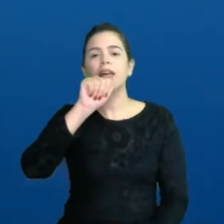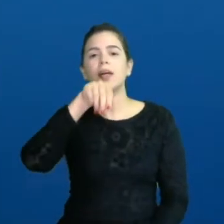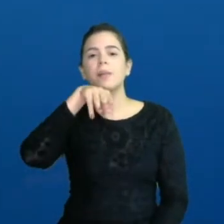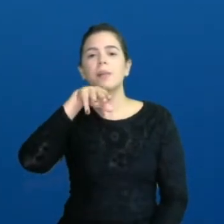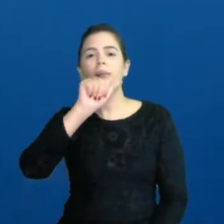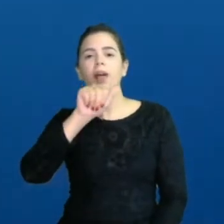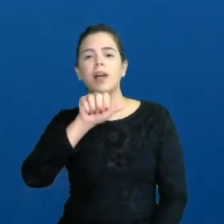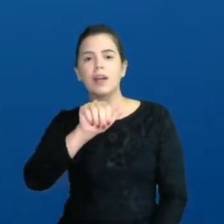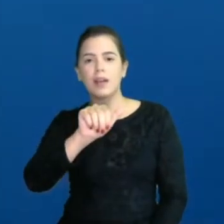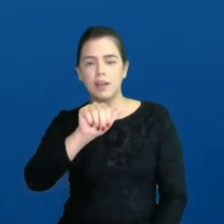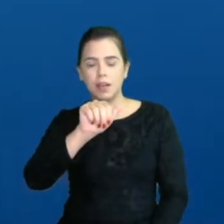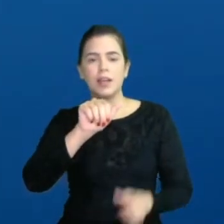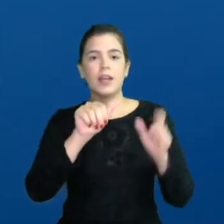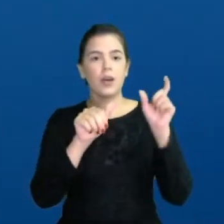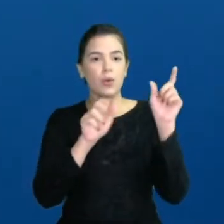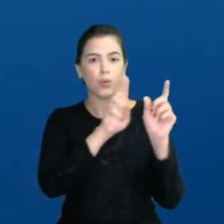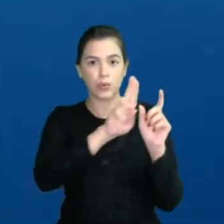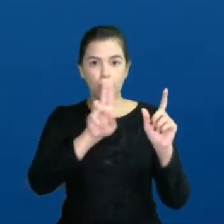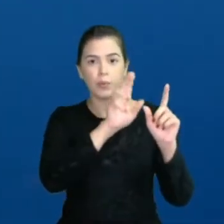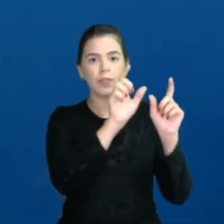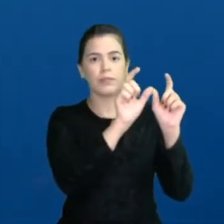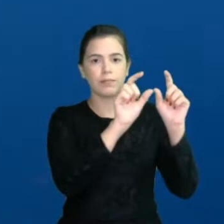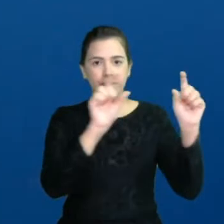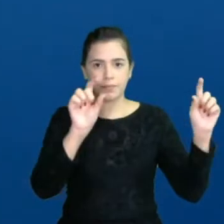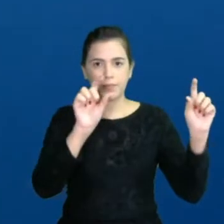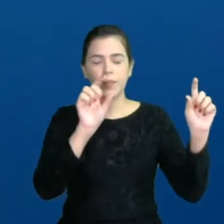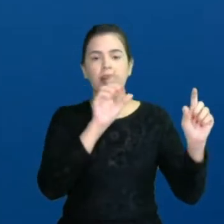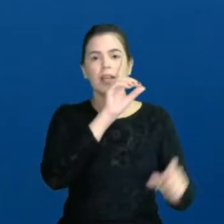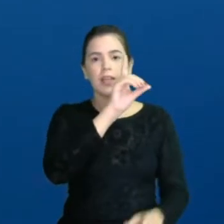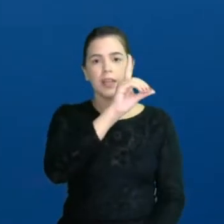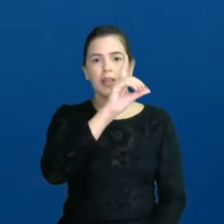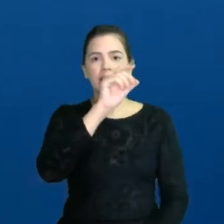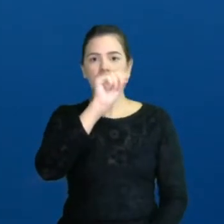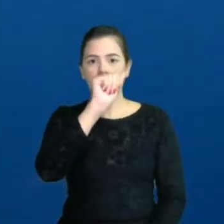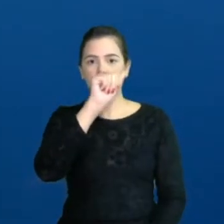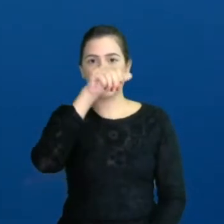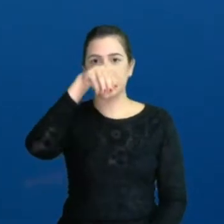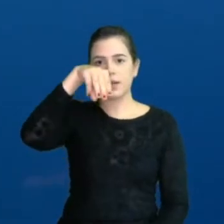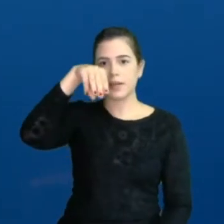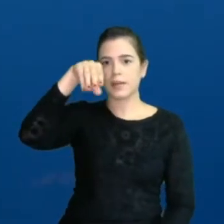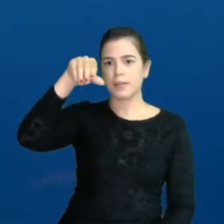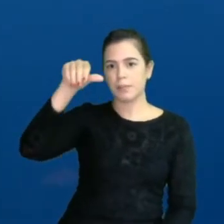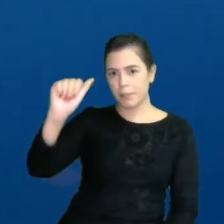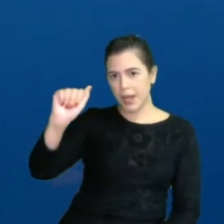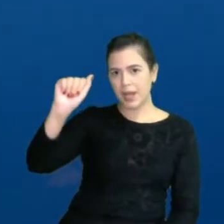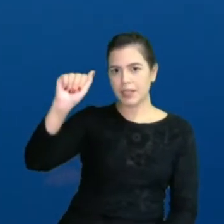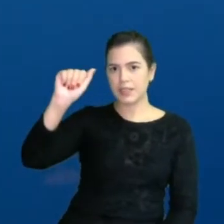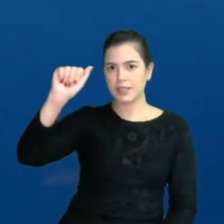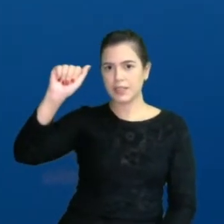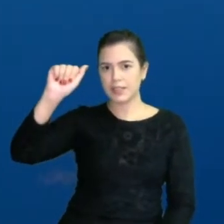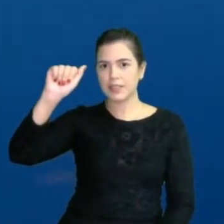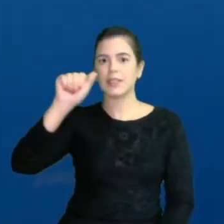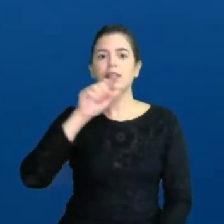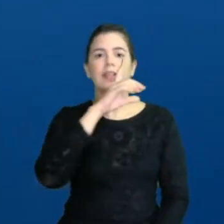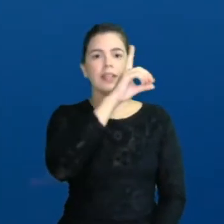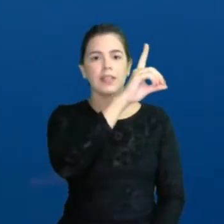desse jogo. Tá aqui, ó. D-A, da. M-A-S, mas.